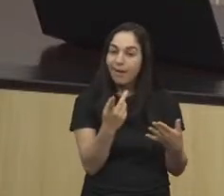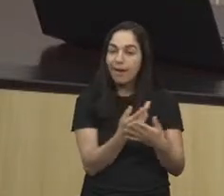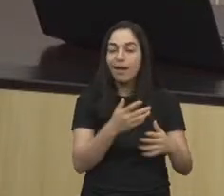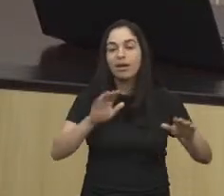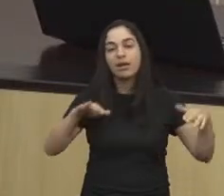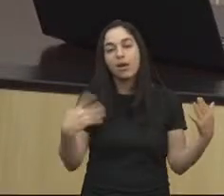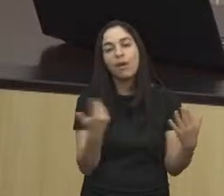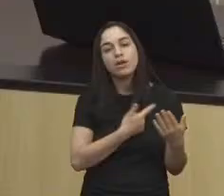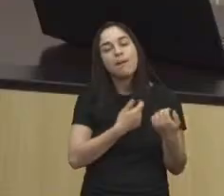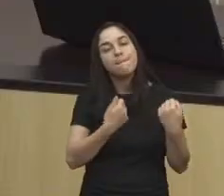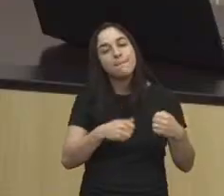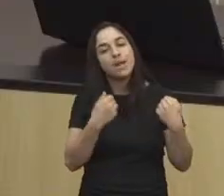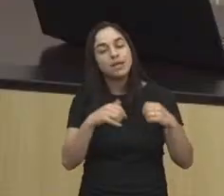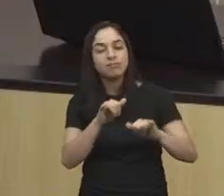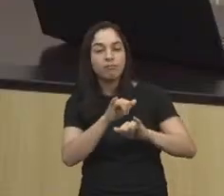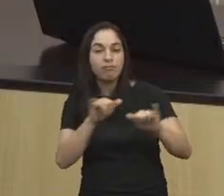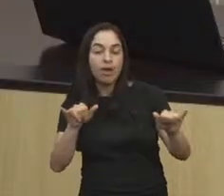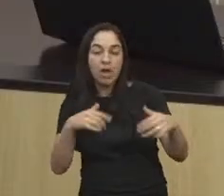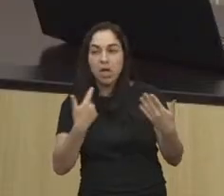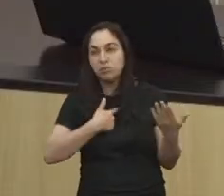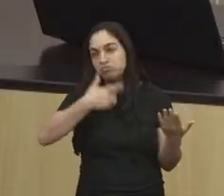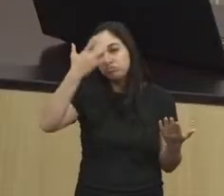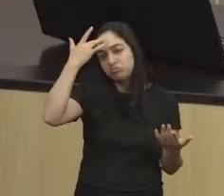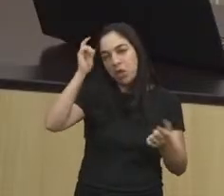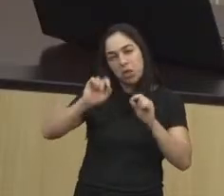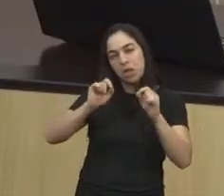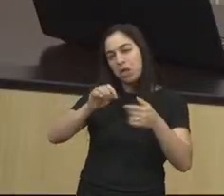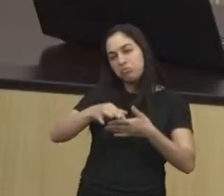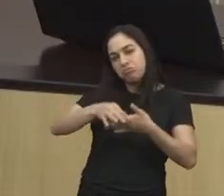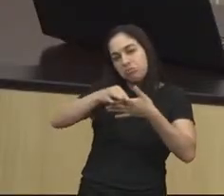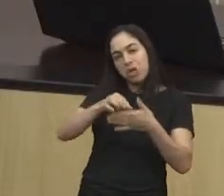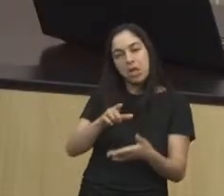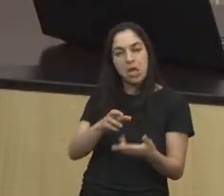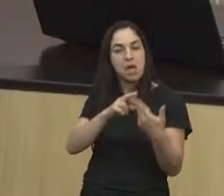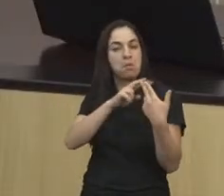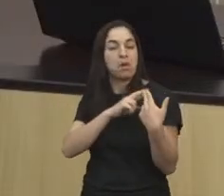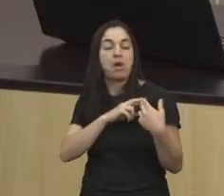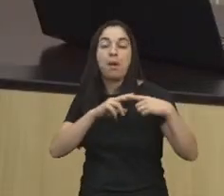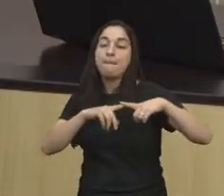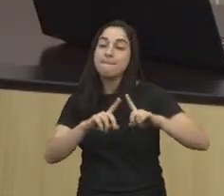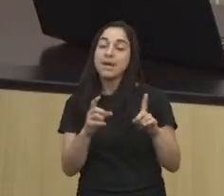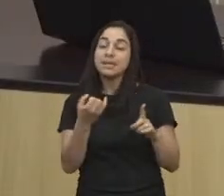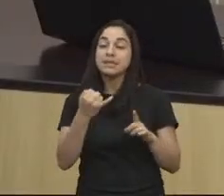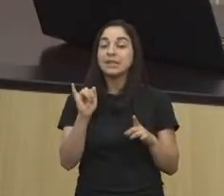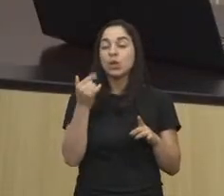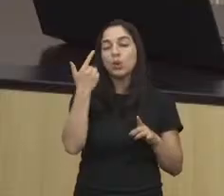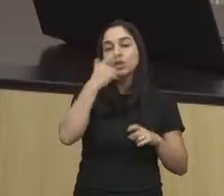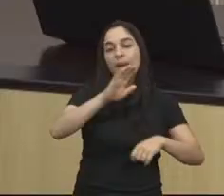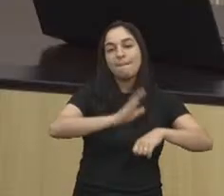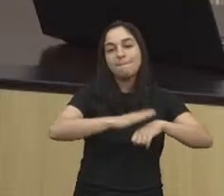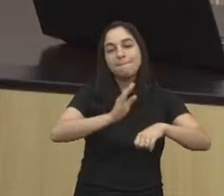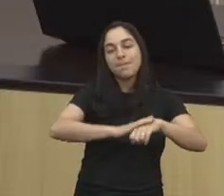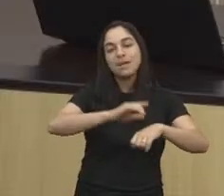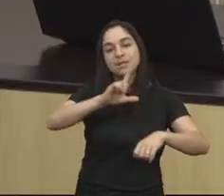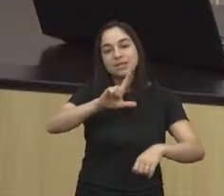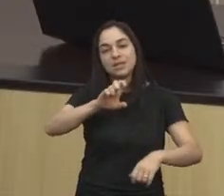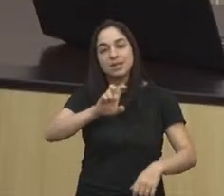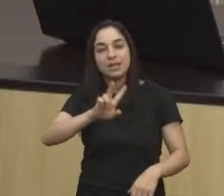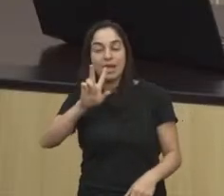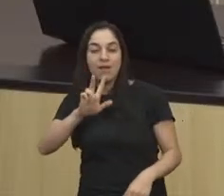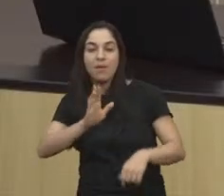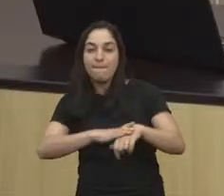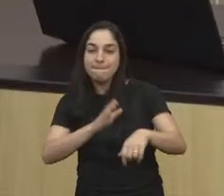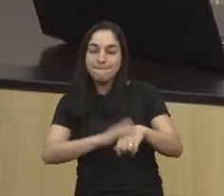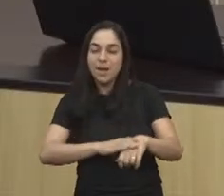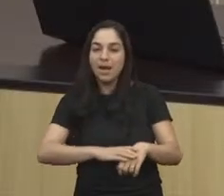tentar reforçar isso aí, não sei se é mais com o Rogério agora, se conseguir ampliar alguns leves para funcionar domingo. Eu sei que